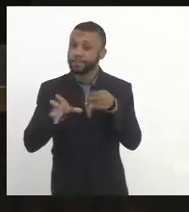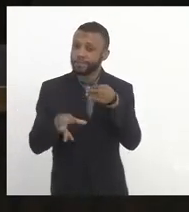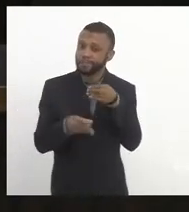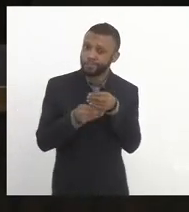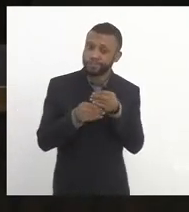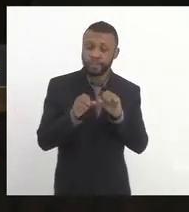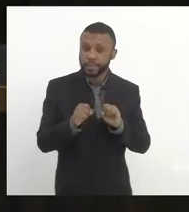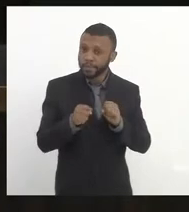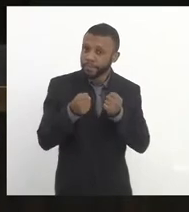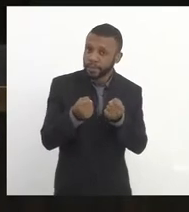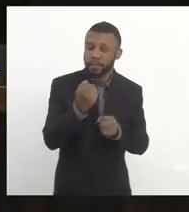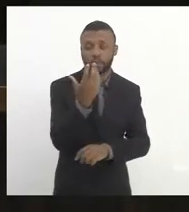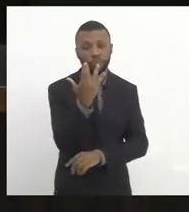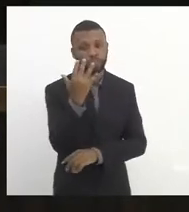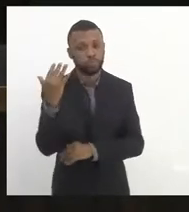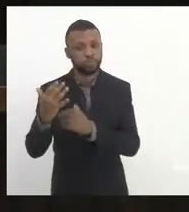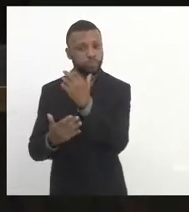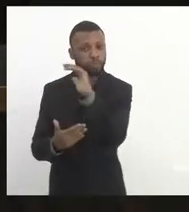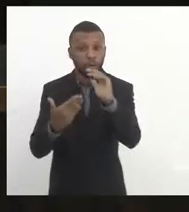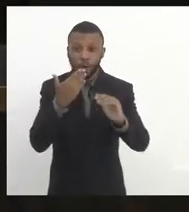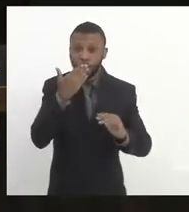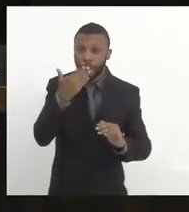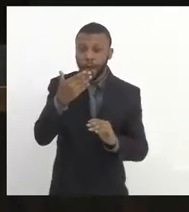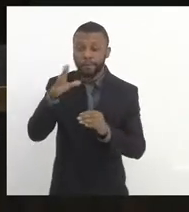ambiente favorável com a emenda da CCJ.